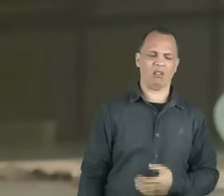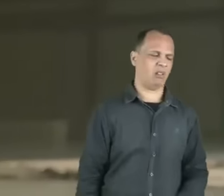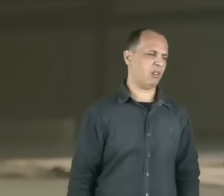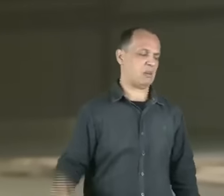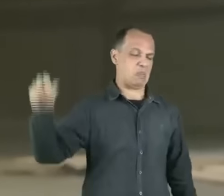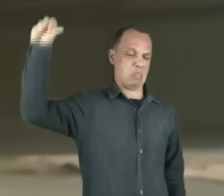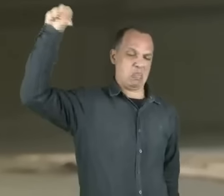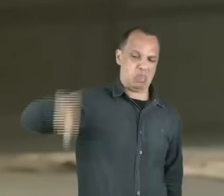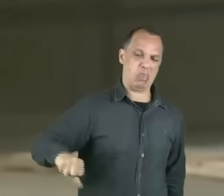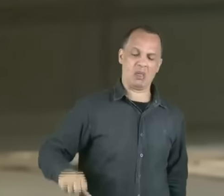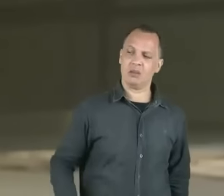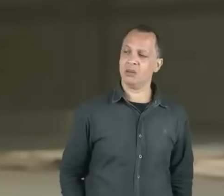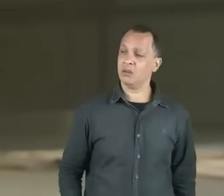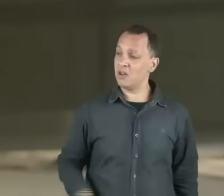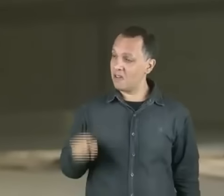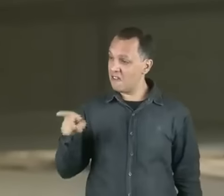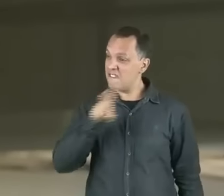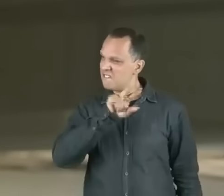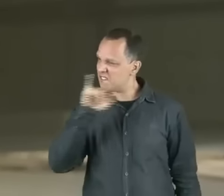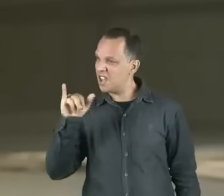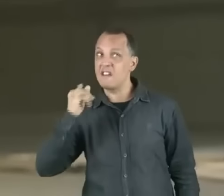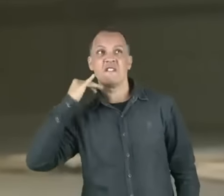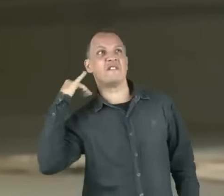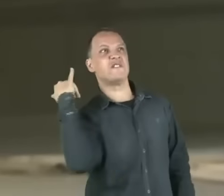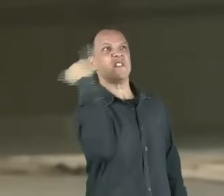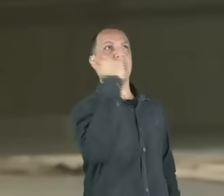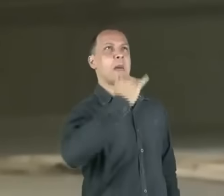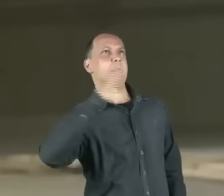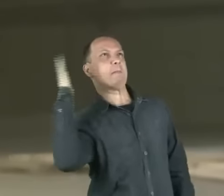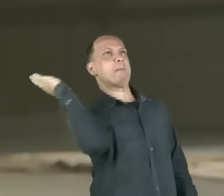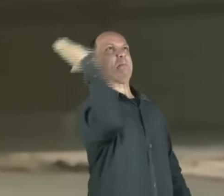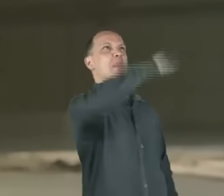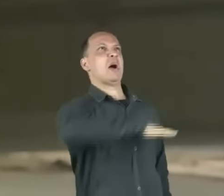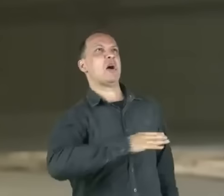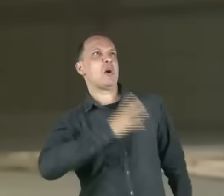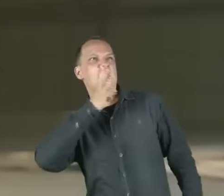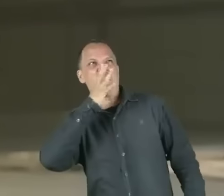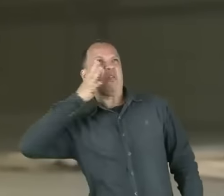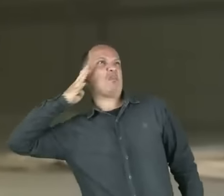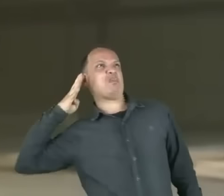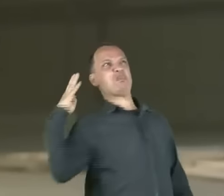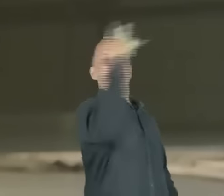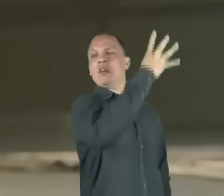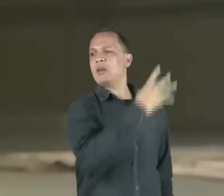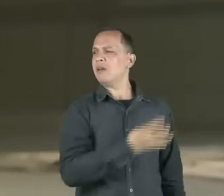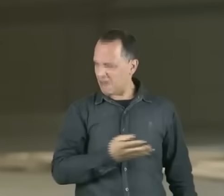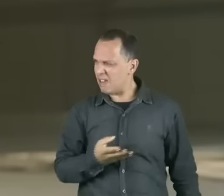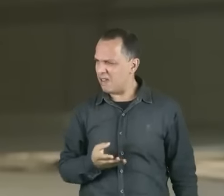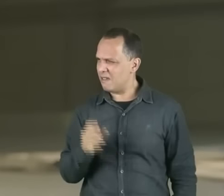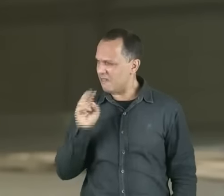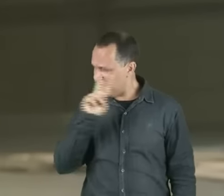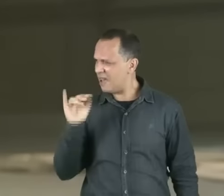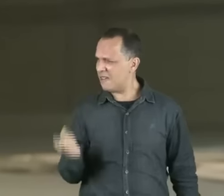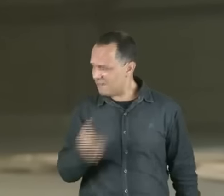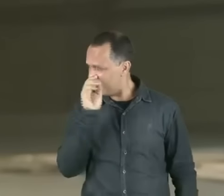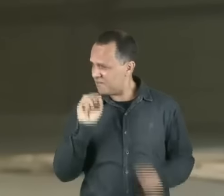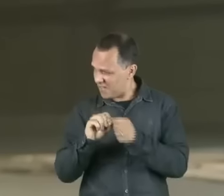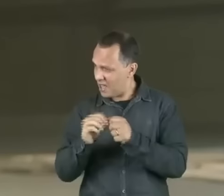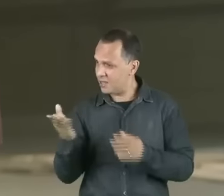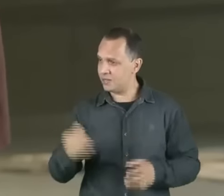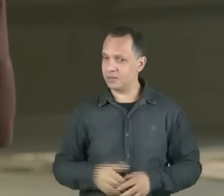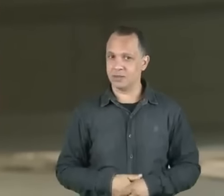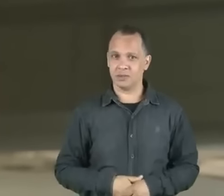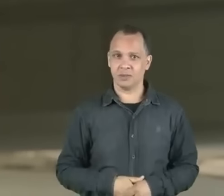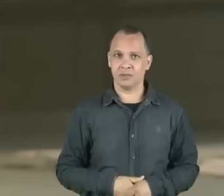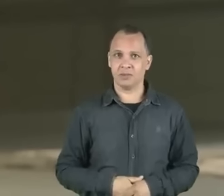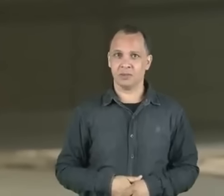falta acontecer nenhuma desgraça mais só falta agora você amaldiçoar Deus e morrer e é como